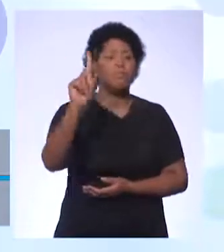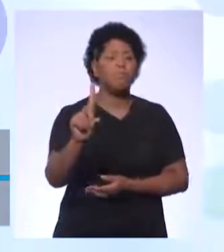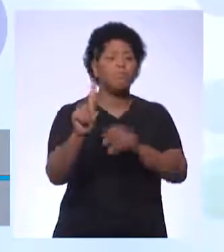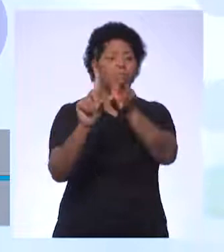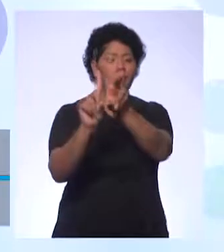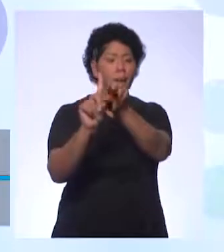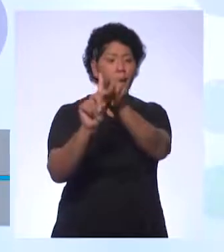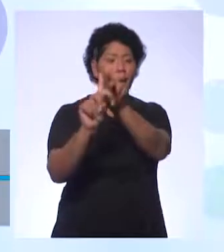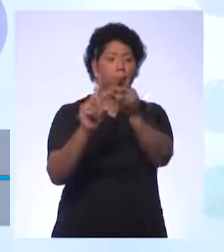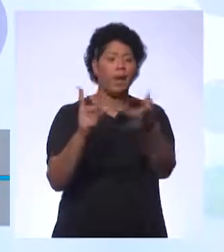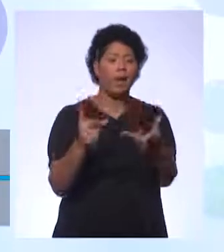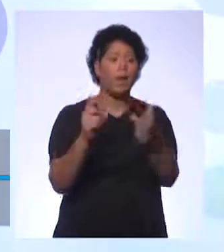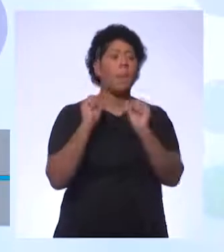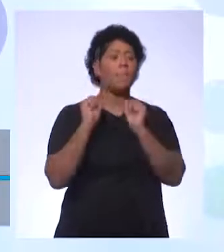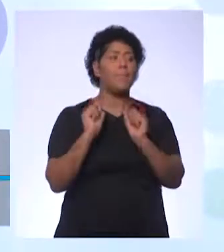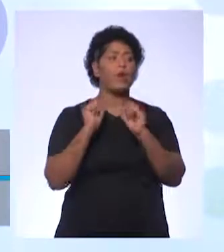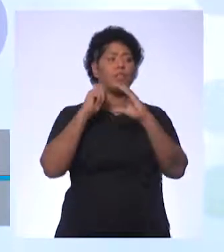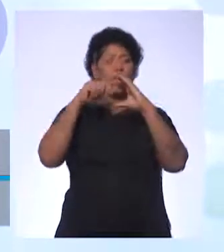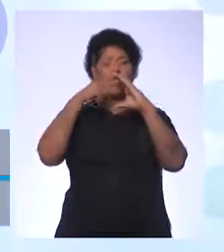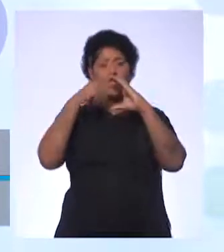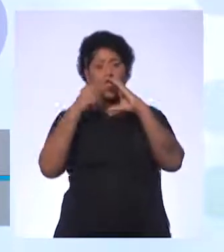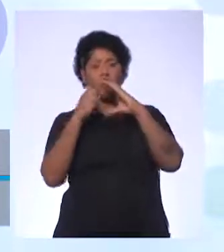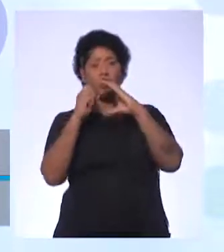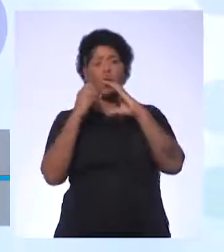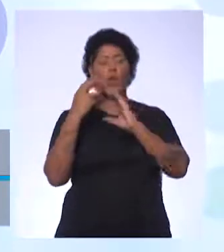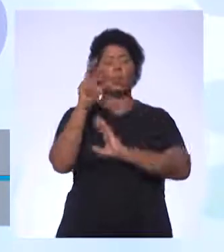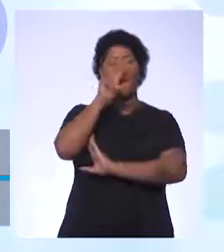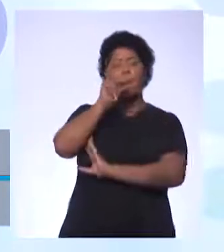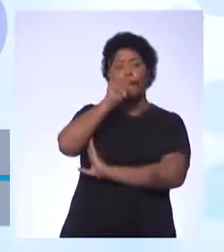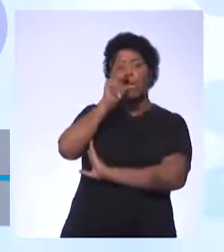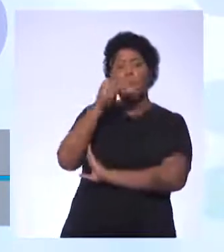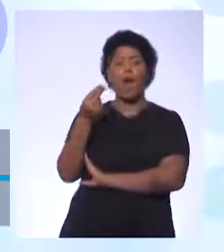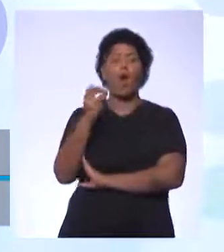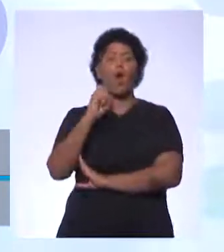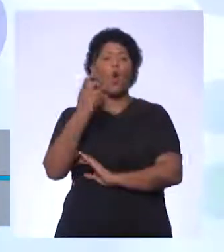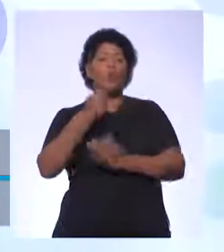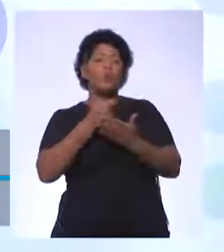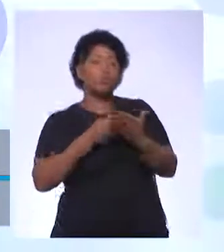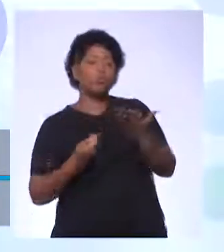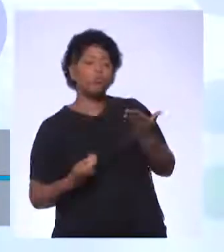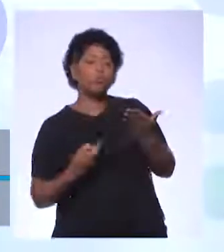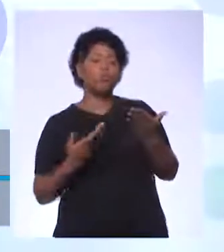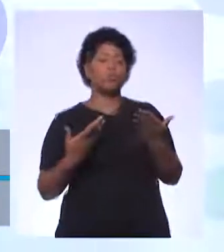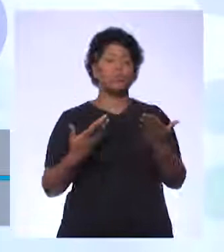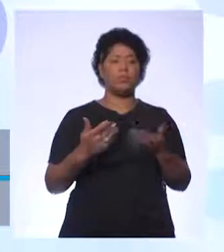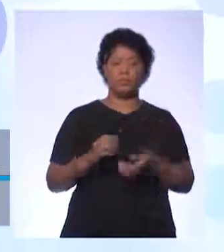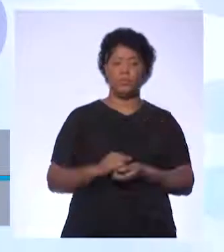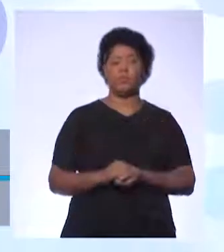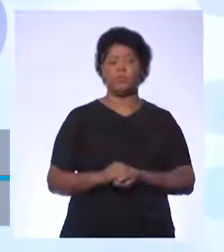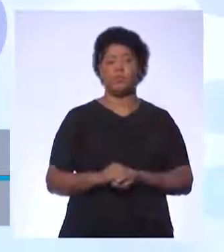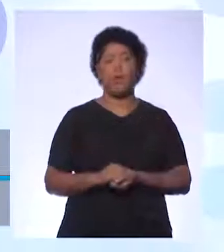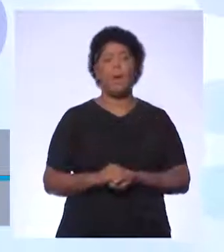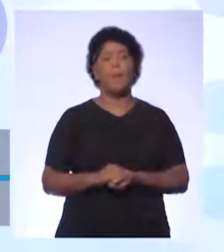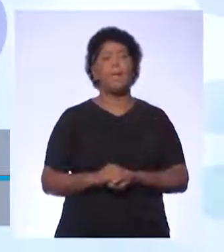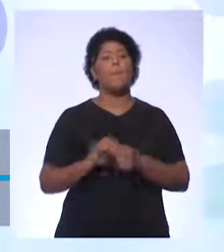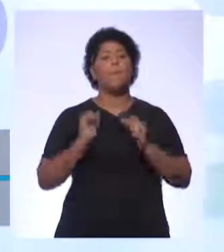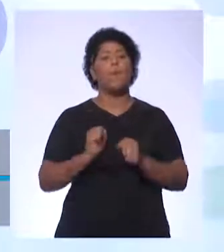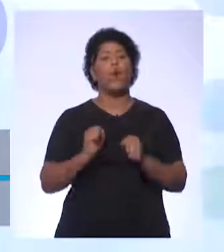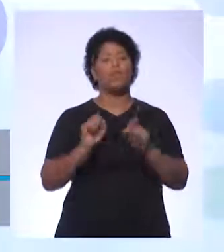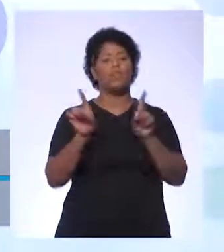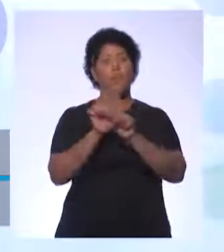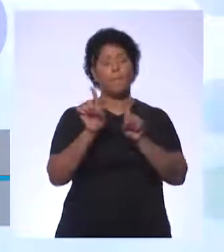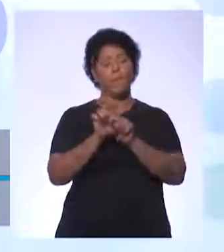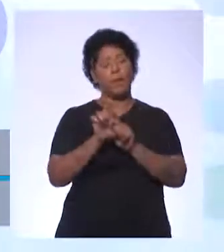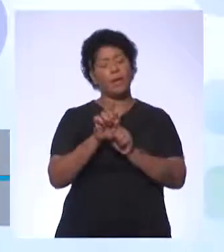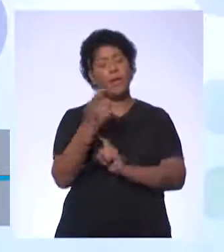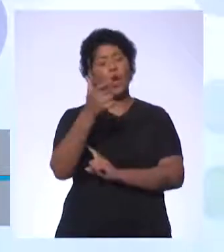feito vídeos ou áudios separados? Eu na minha casa eu consigo gravar um trecho, o colega está na casa dele e grava um outro trecho, dá para fazer isso? Então, vocês